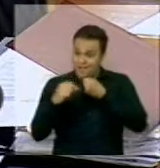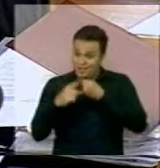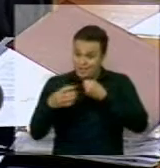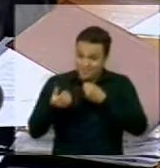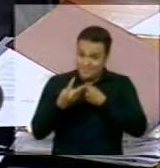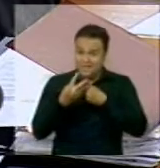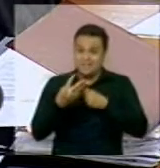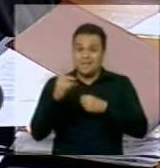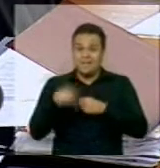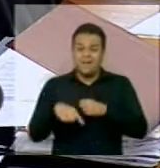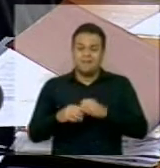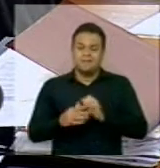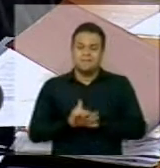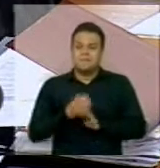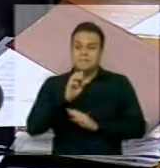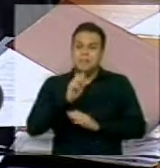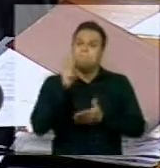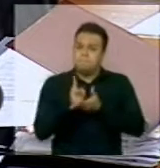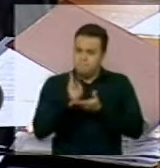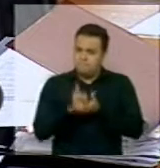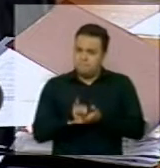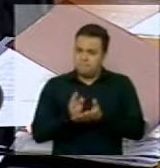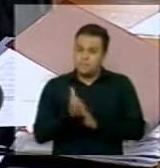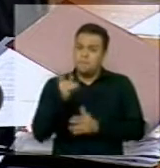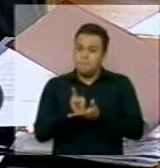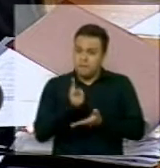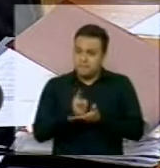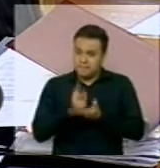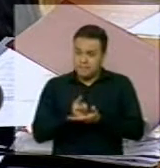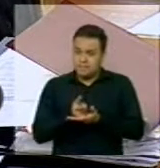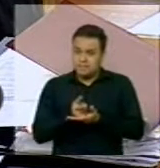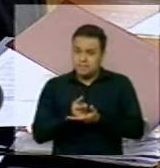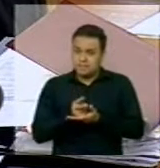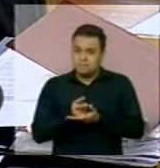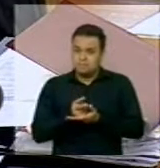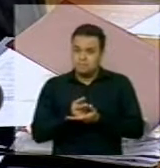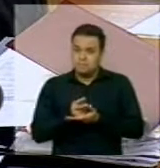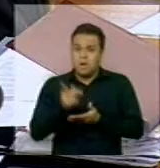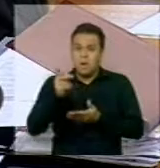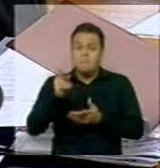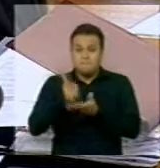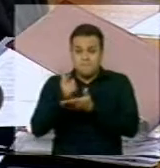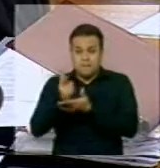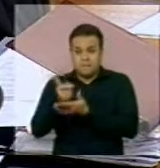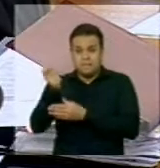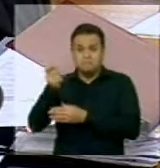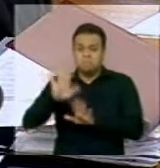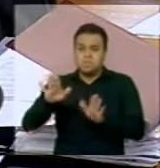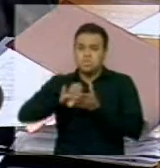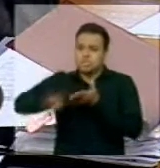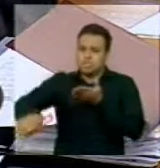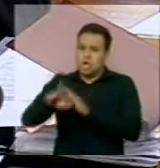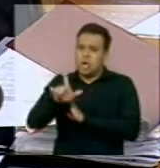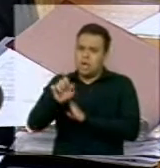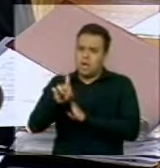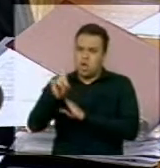que se mantém a dispensa do laudo, que a declaração do ocupante, obviamente